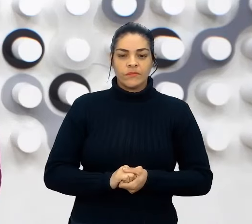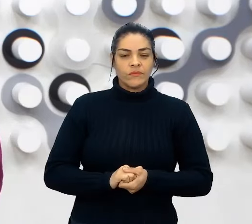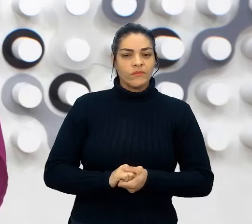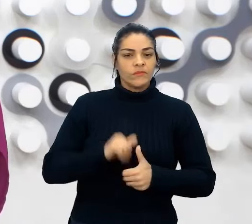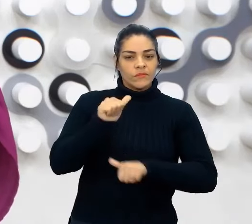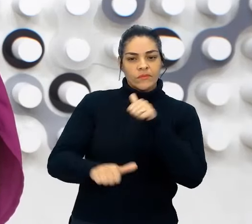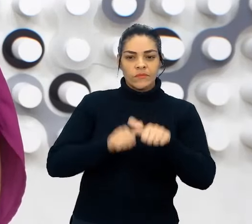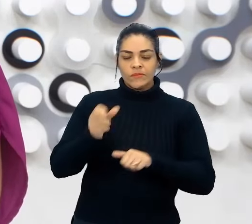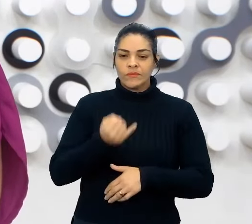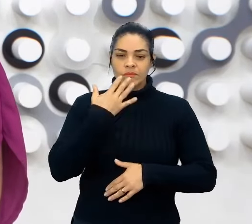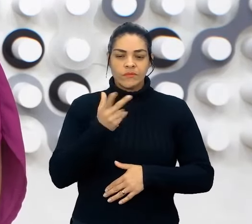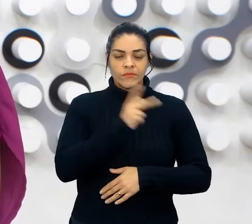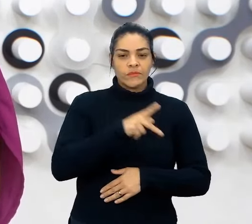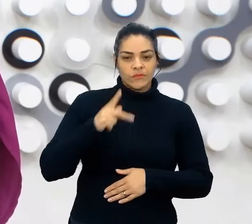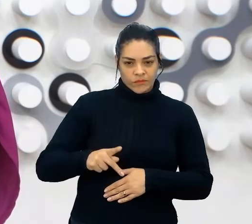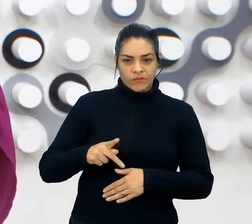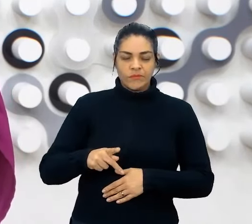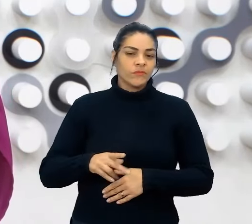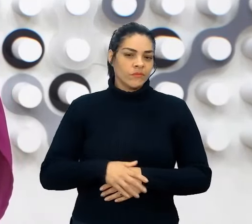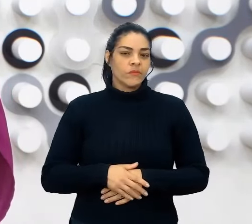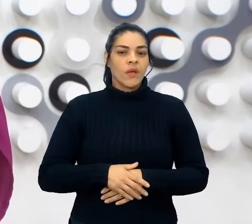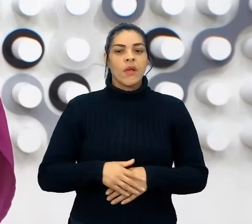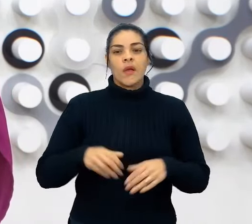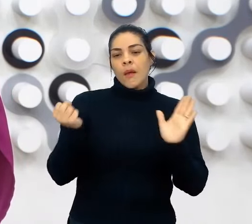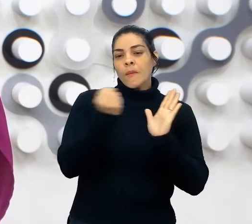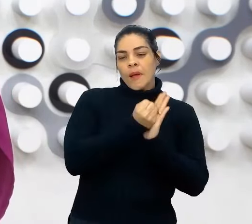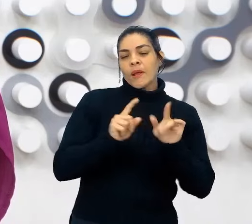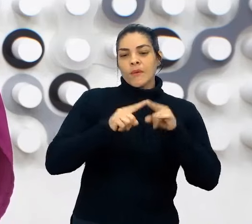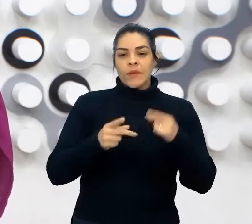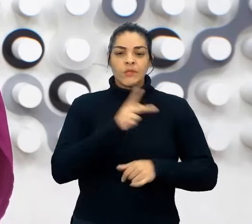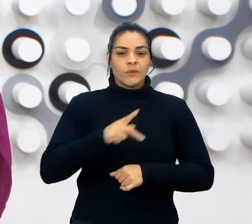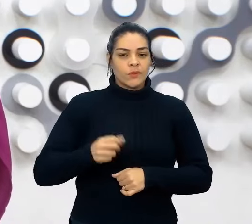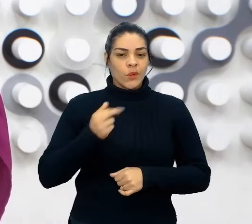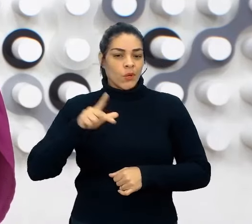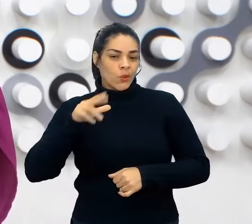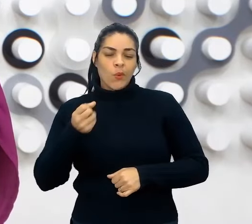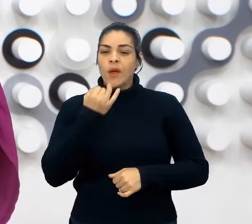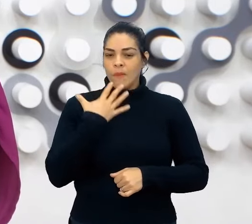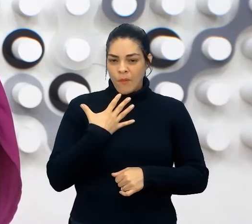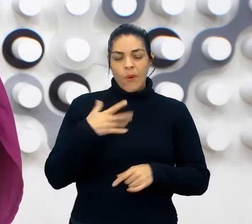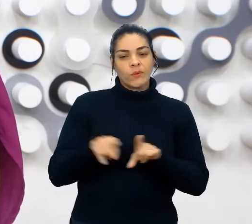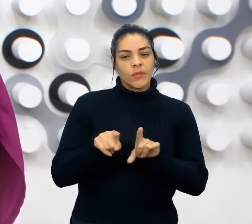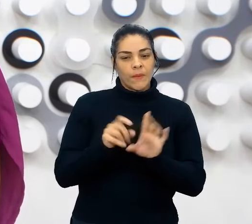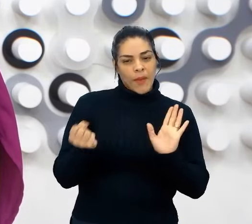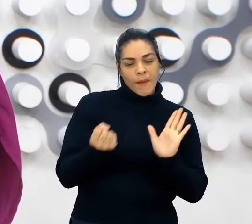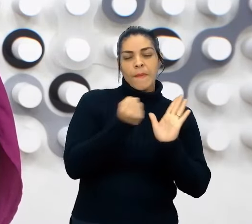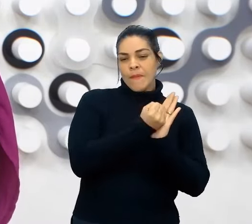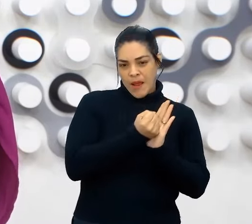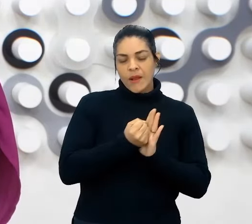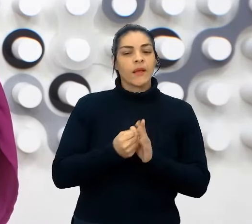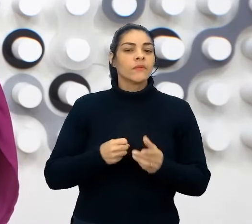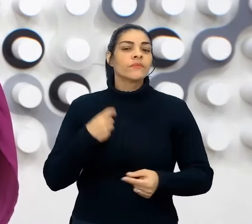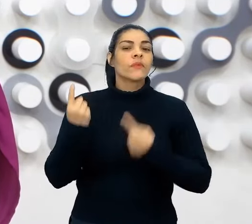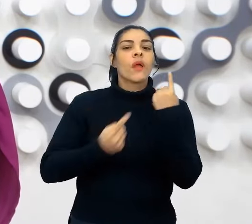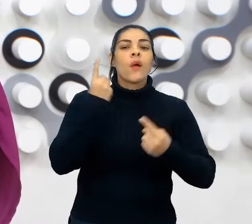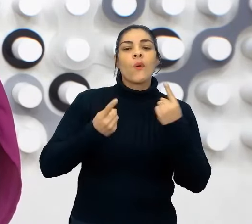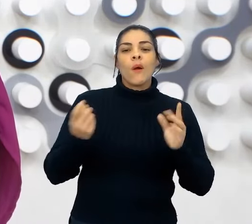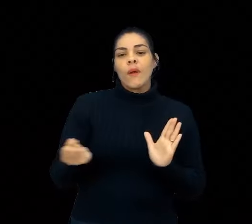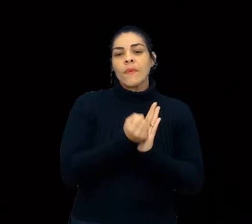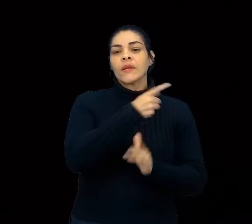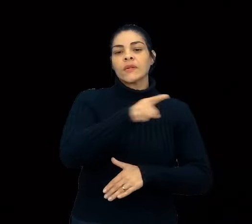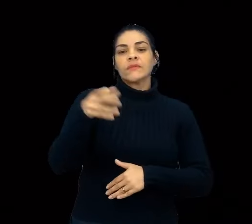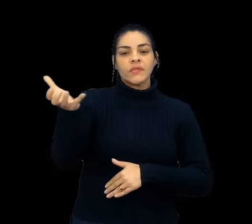bom professor marca um aluno. O professor não tão bom assim marca também. Então, qual é a marca que você quer deixar no seu aluno? Qual é a marca que você quer deixar na sua